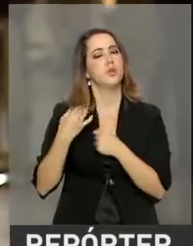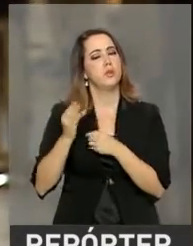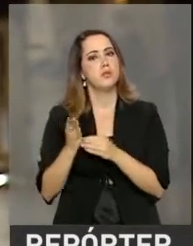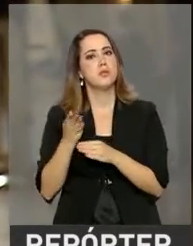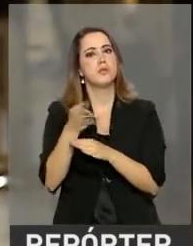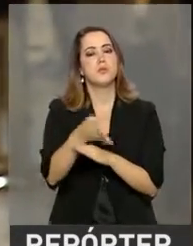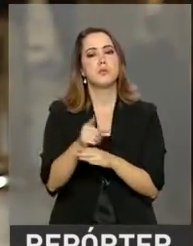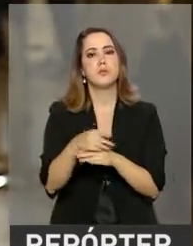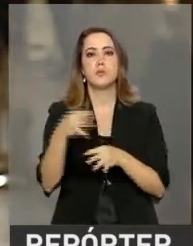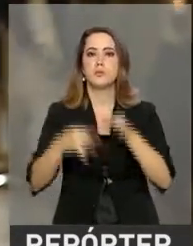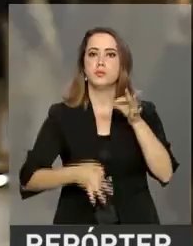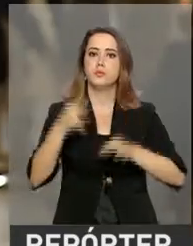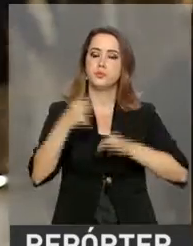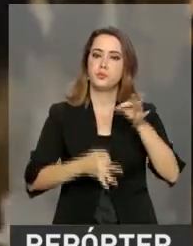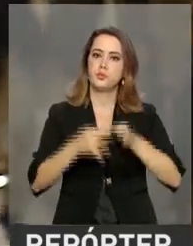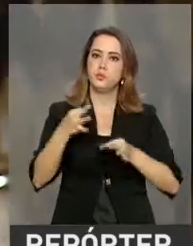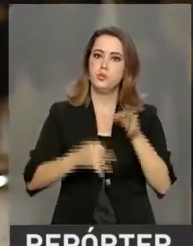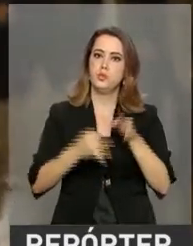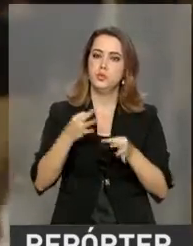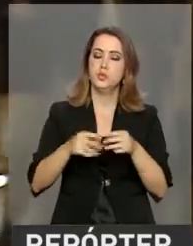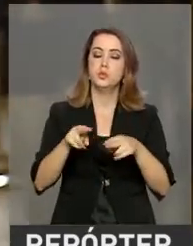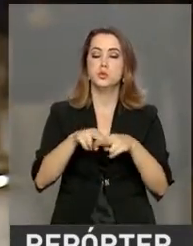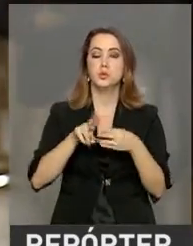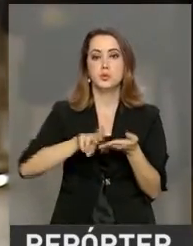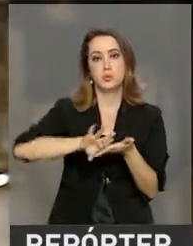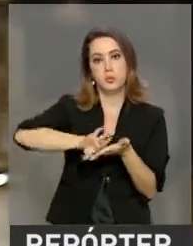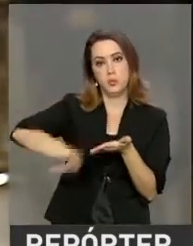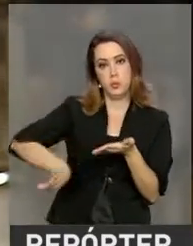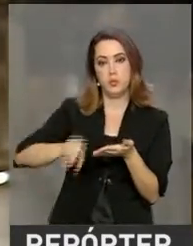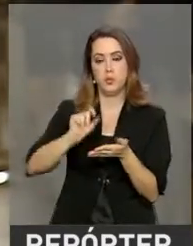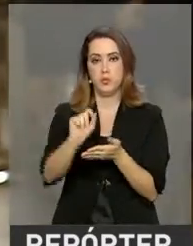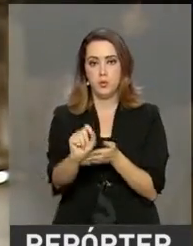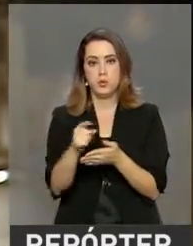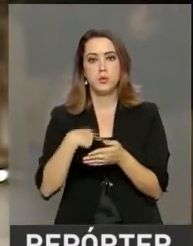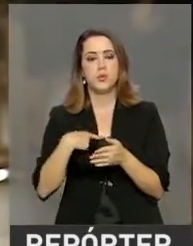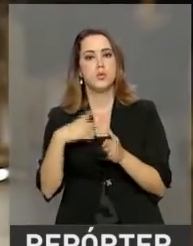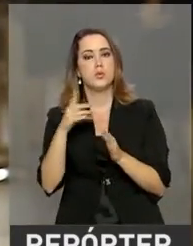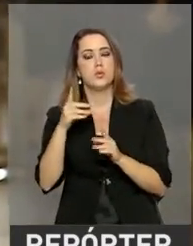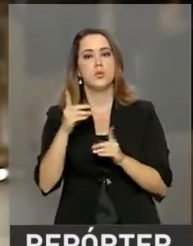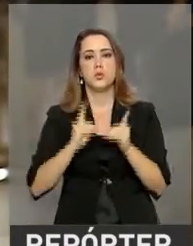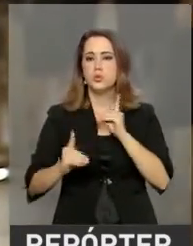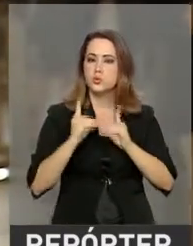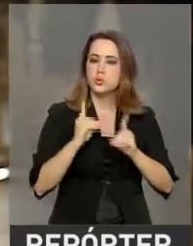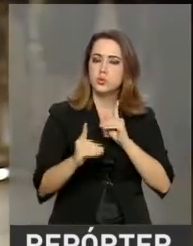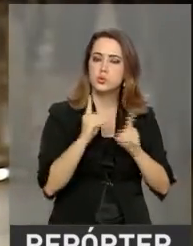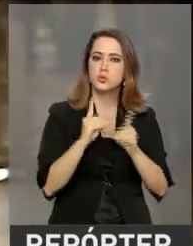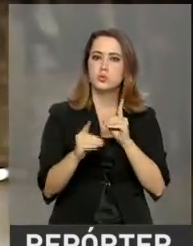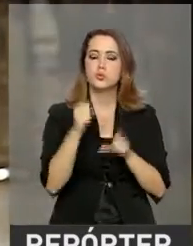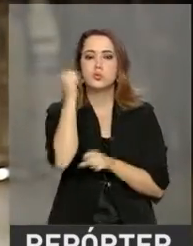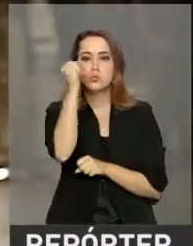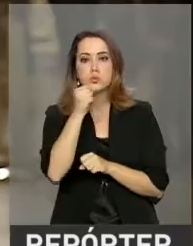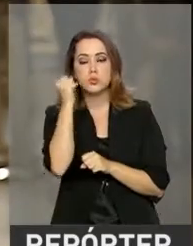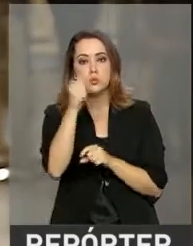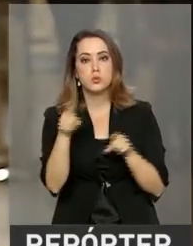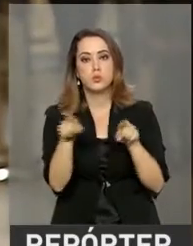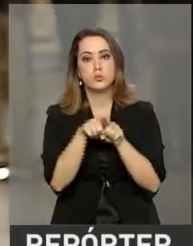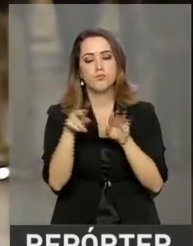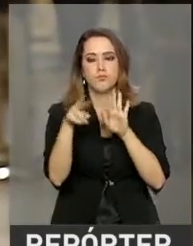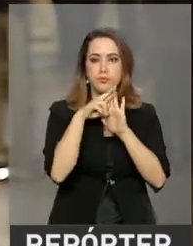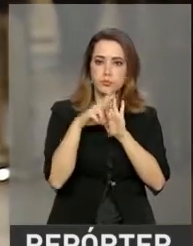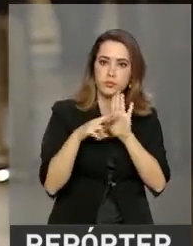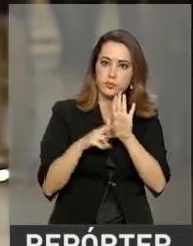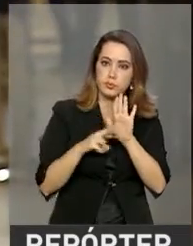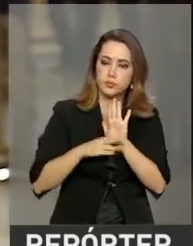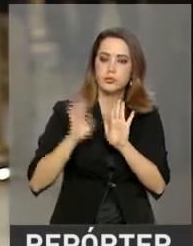de impeachment a discussão gira em torno do parecer do relator senador antônio anastasia o relatório já